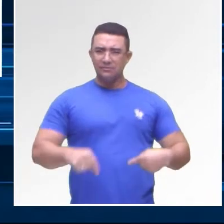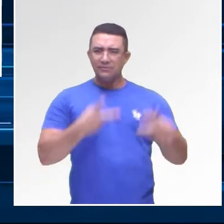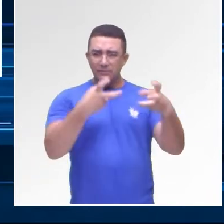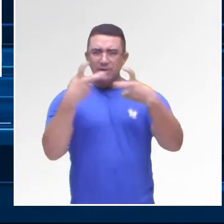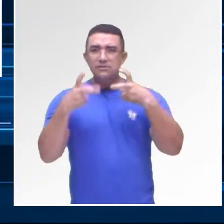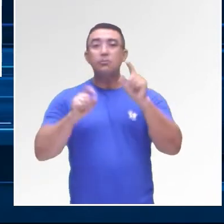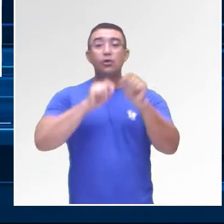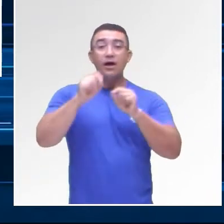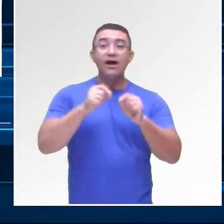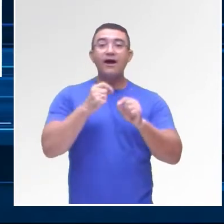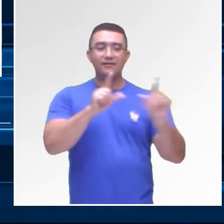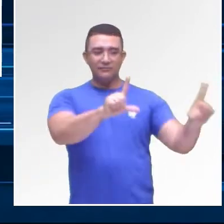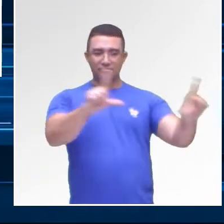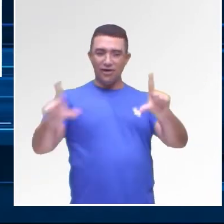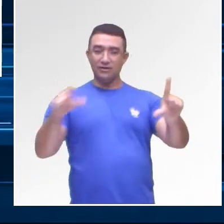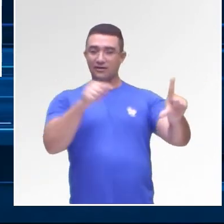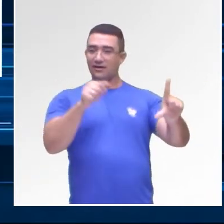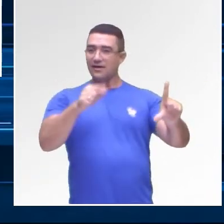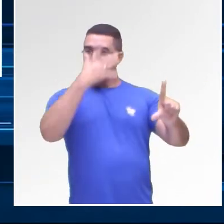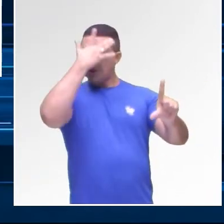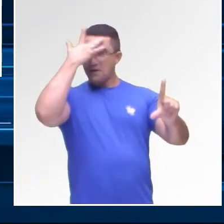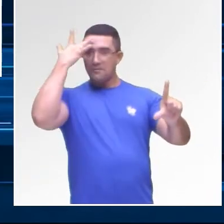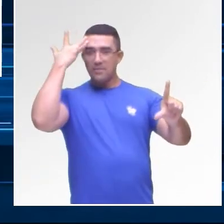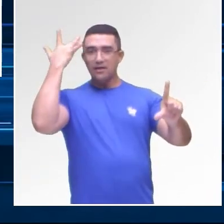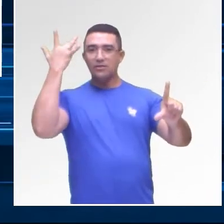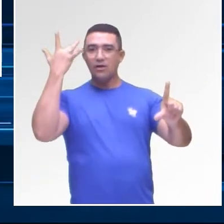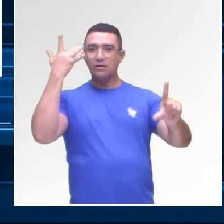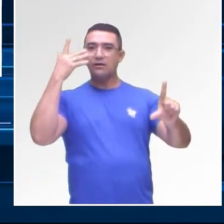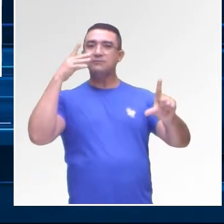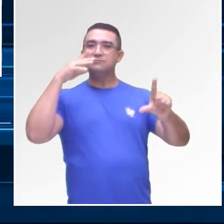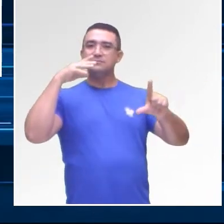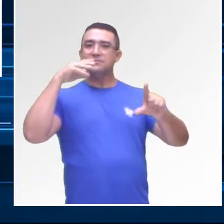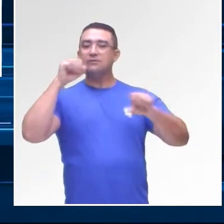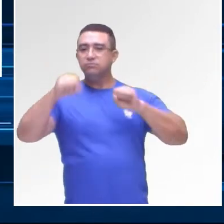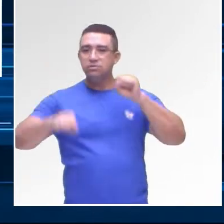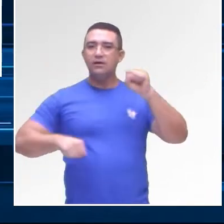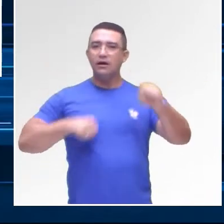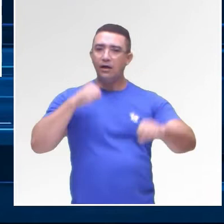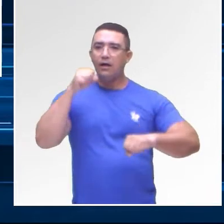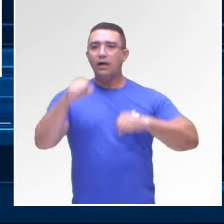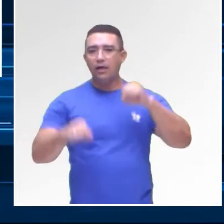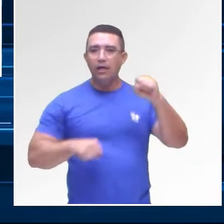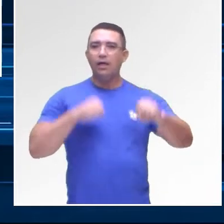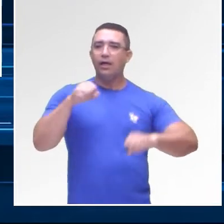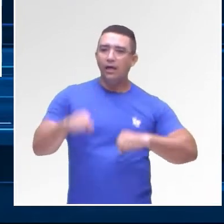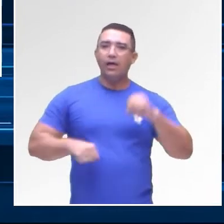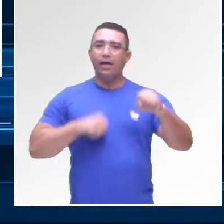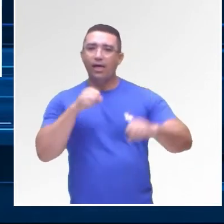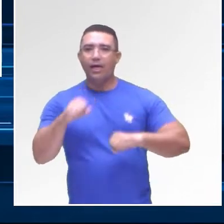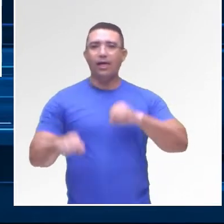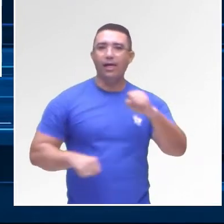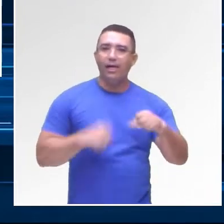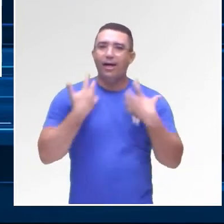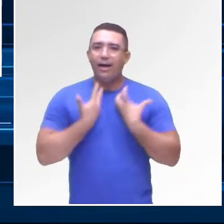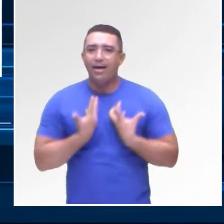O nosso personagem, ele está fazendo o exercício, ele já está bastante cansado, a